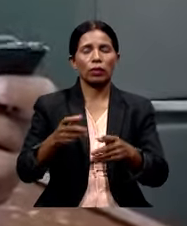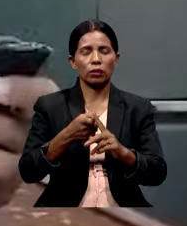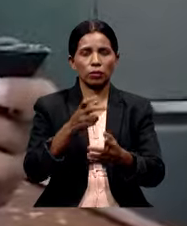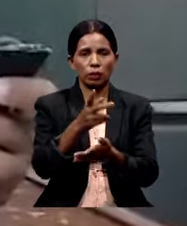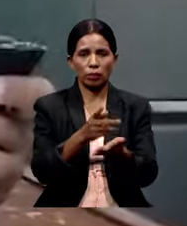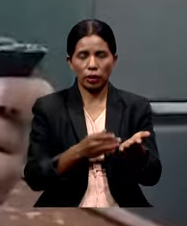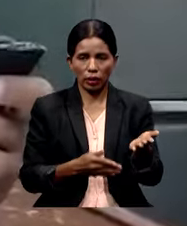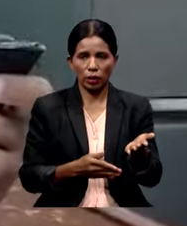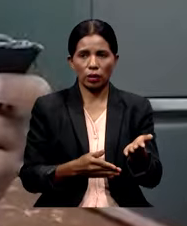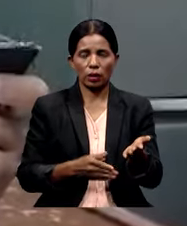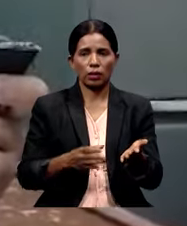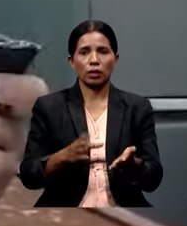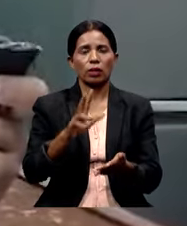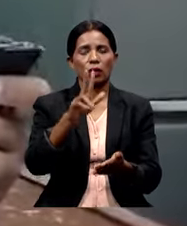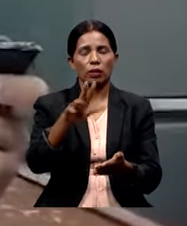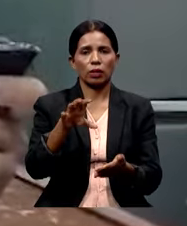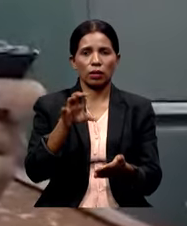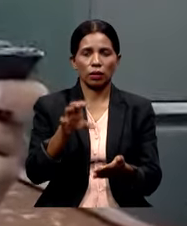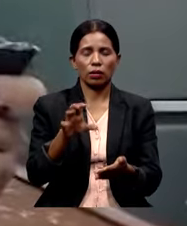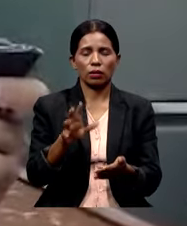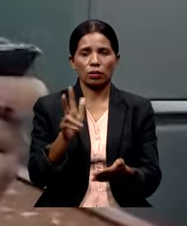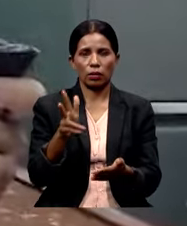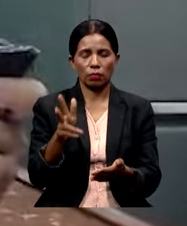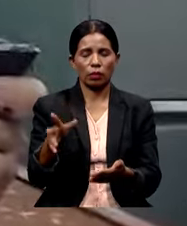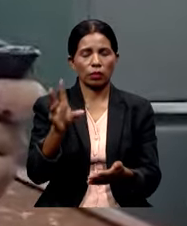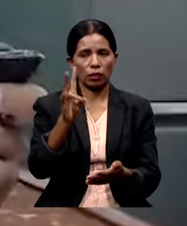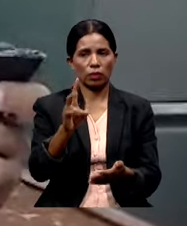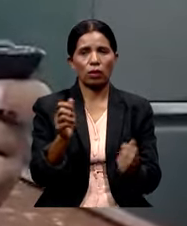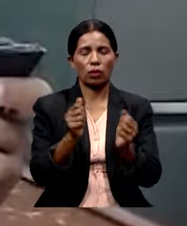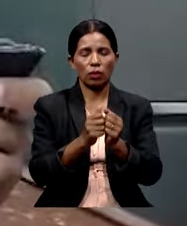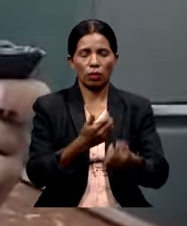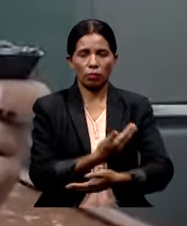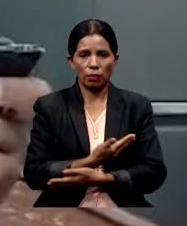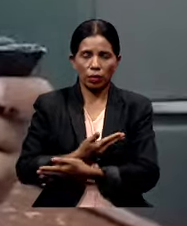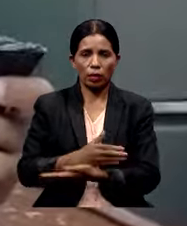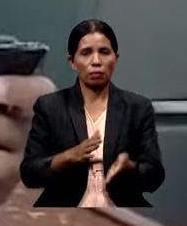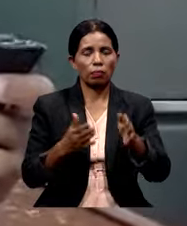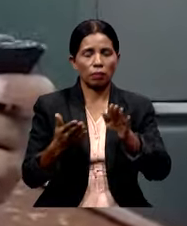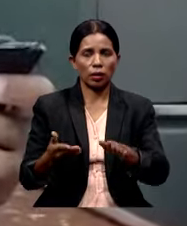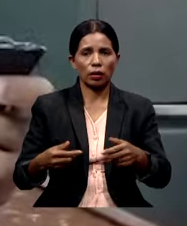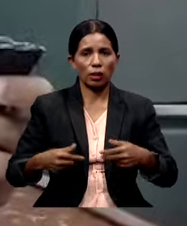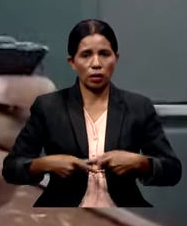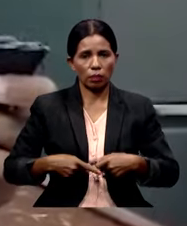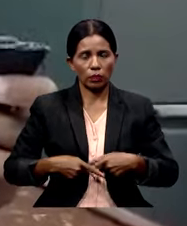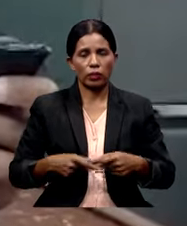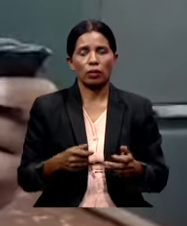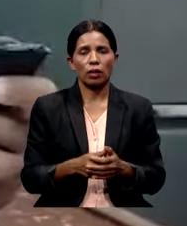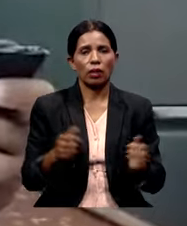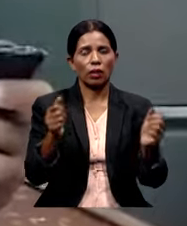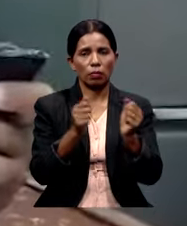hamutu 337 homos ia bebe nebe mati ia kabularan ta bola yufti